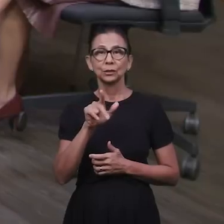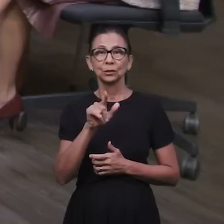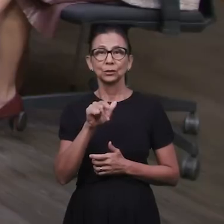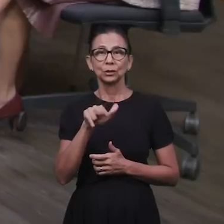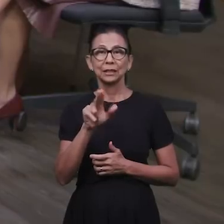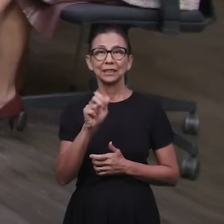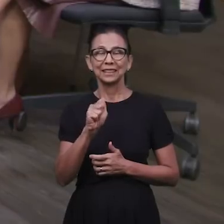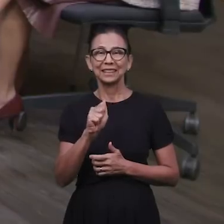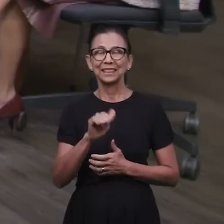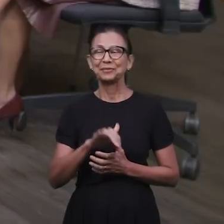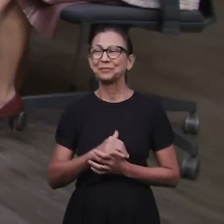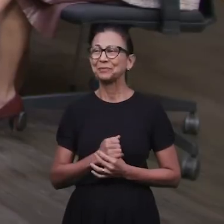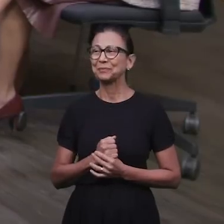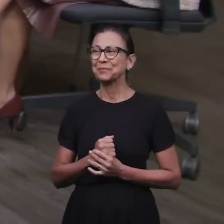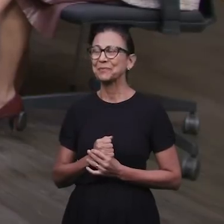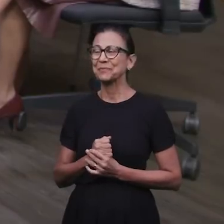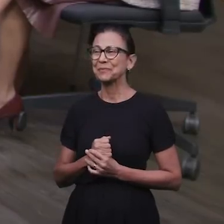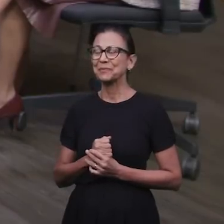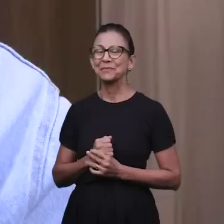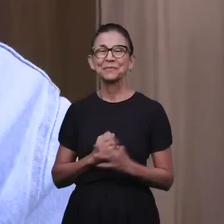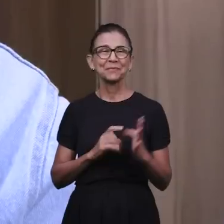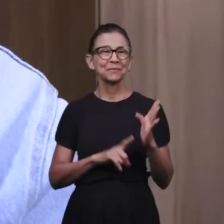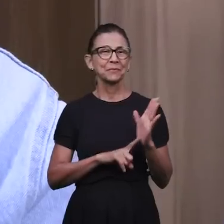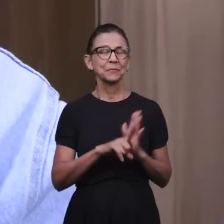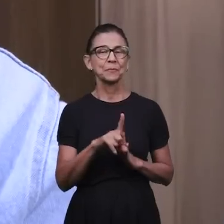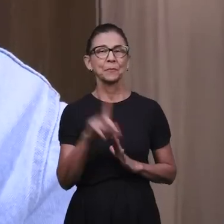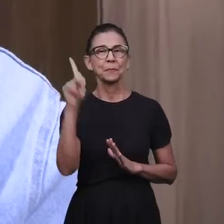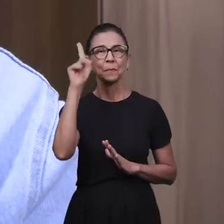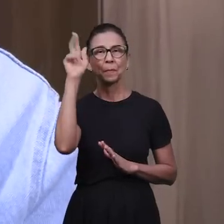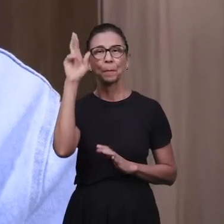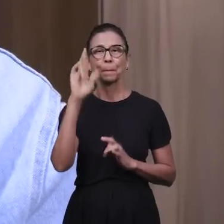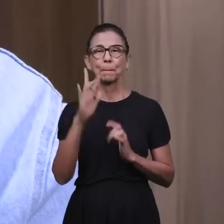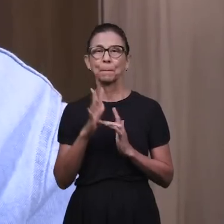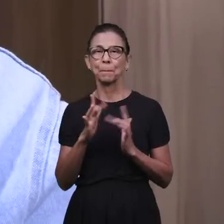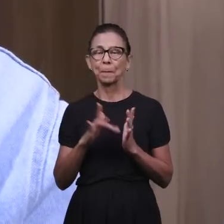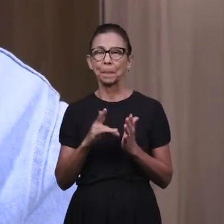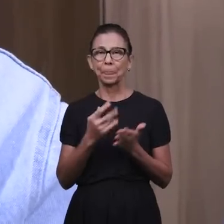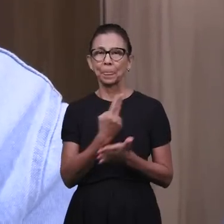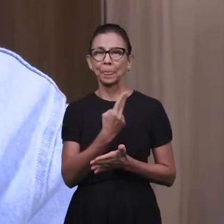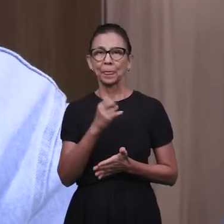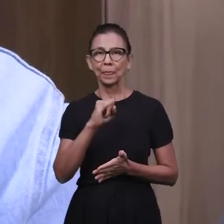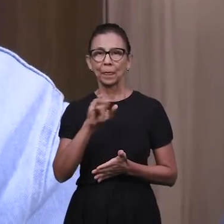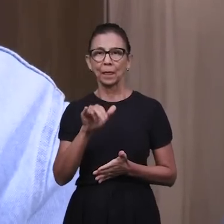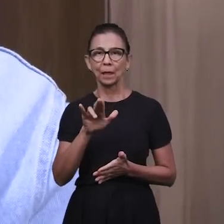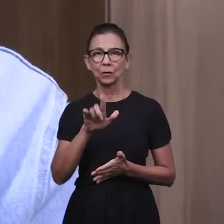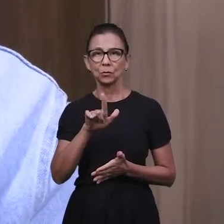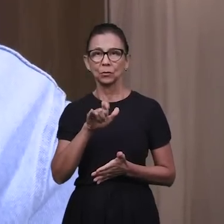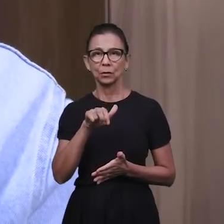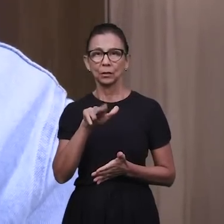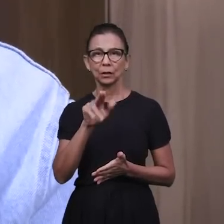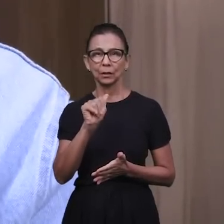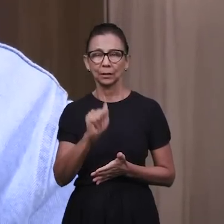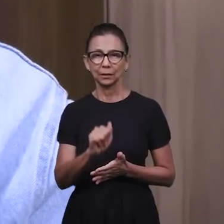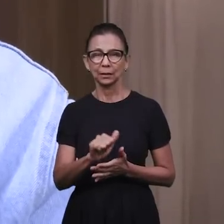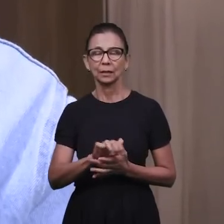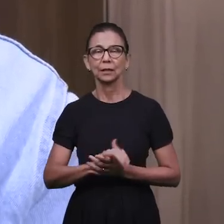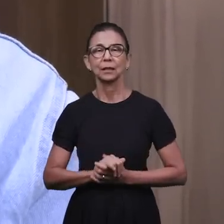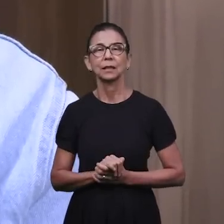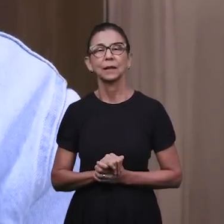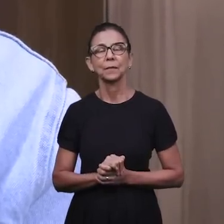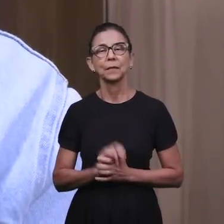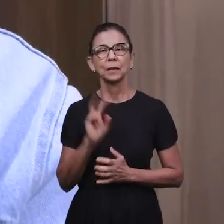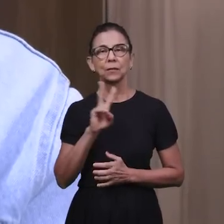Isso mesmo, pode fazer sua pergunta. A paz do Senhor a todos, meu nome é Juliana, sou da igreja de Vila Garrido 2, do Ministério do Pastor